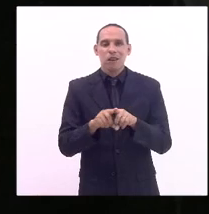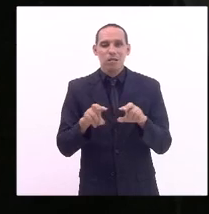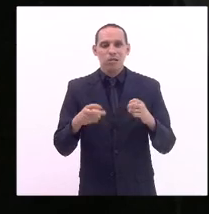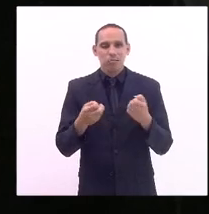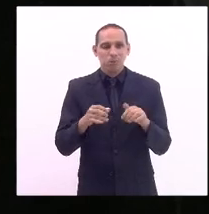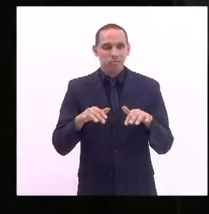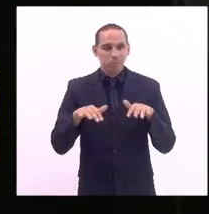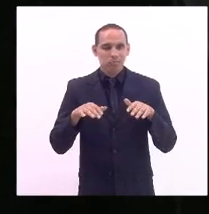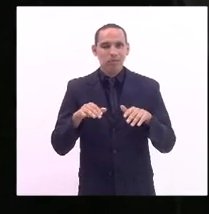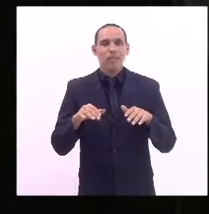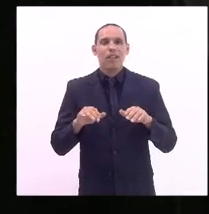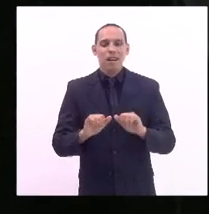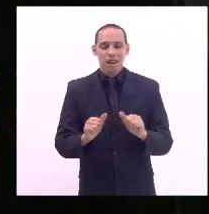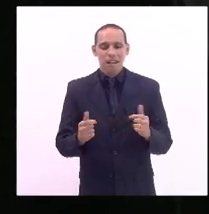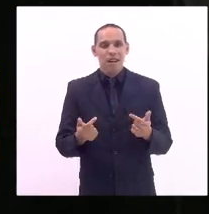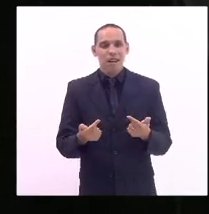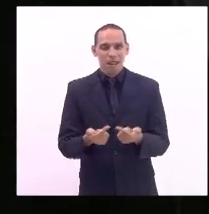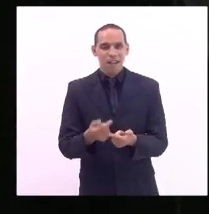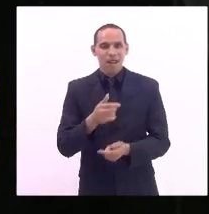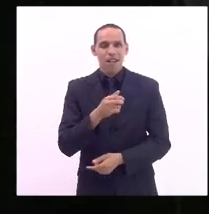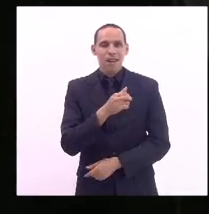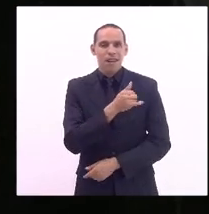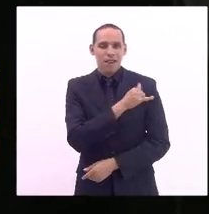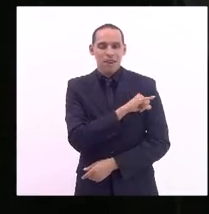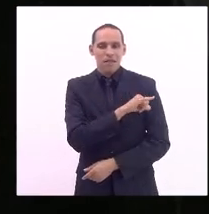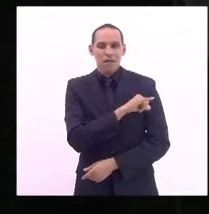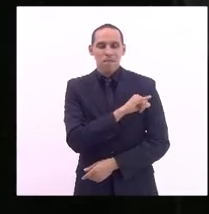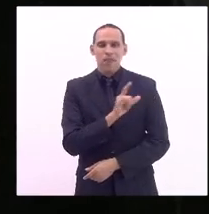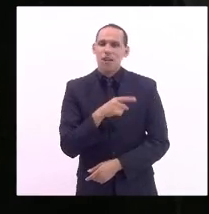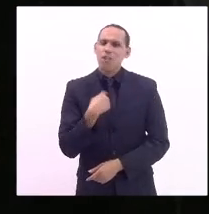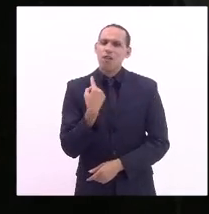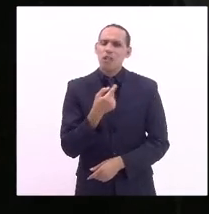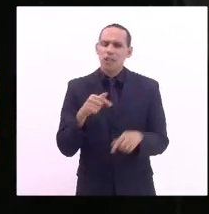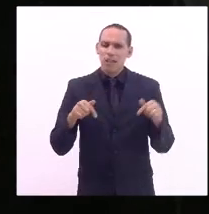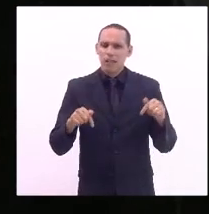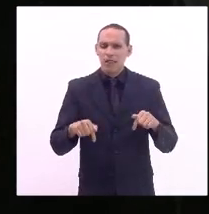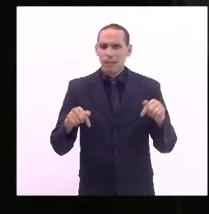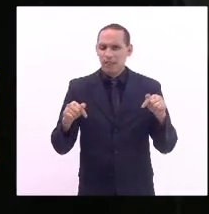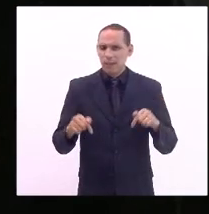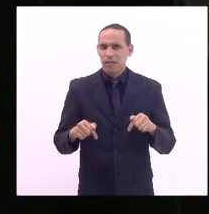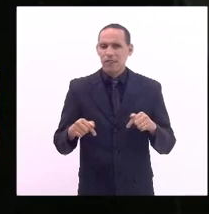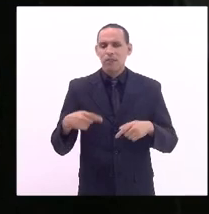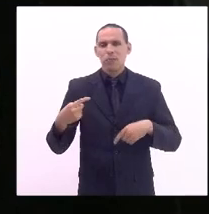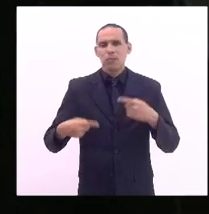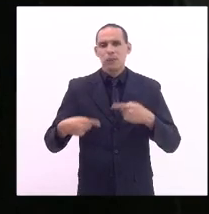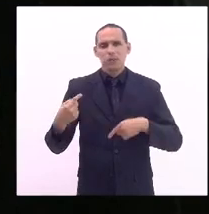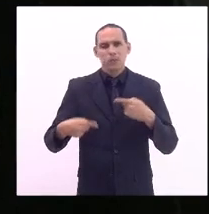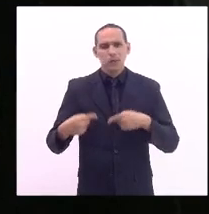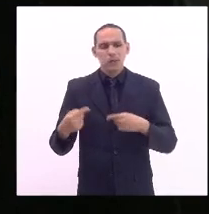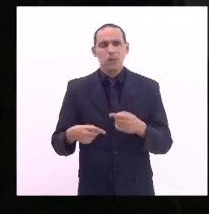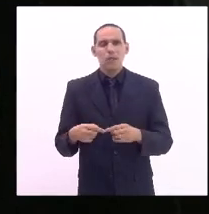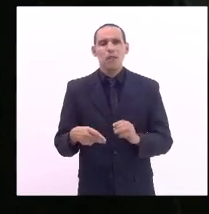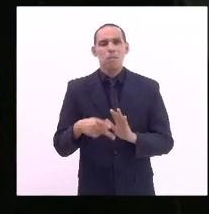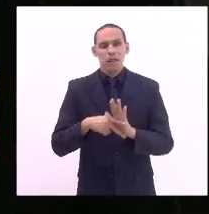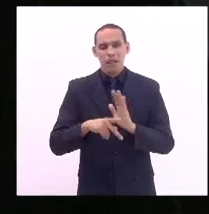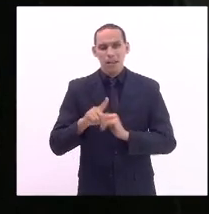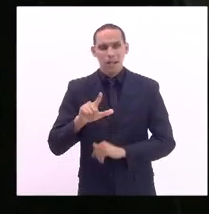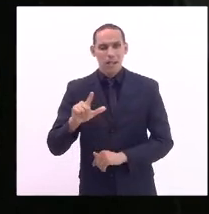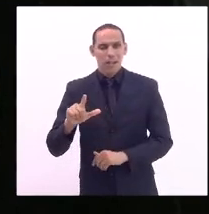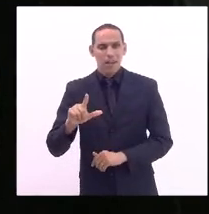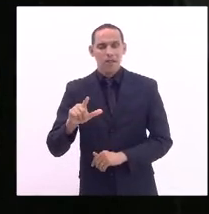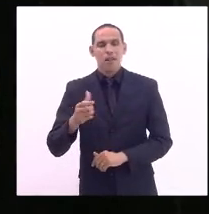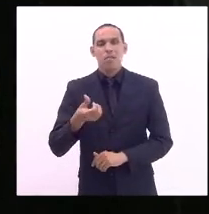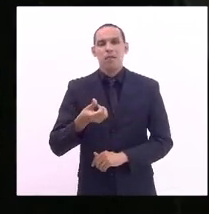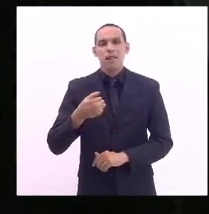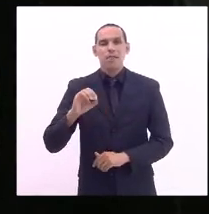da LERJ-RJ. Nós estamos aqui discutindo o projeto de lei 6029, de autoria